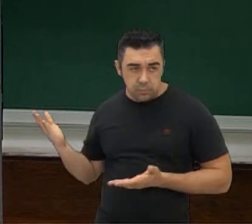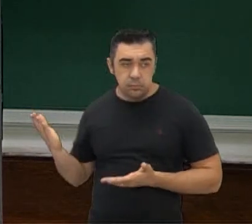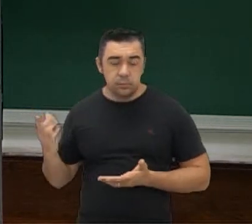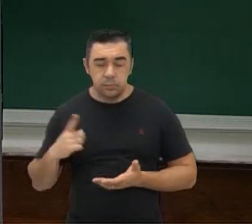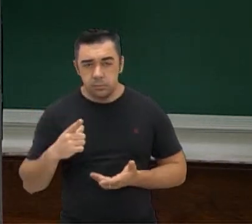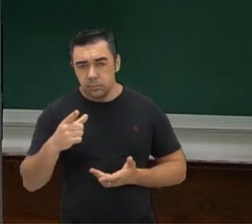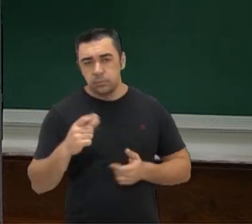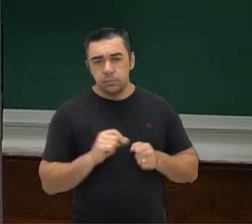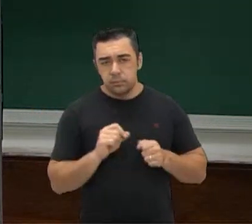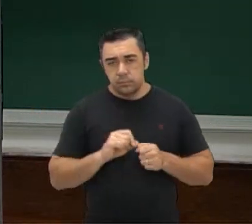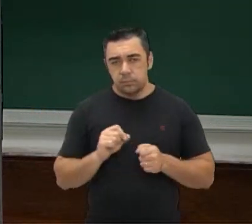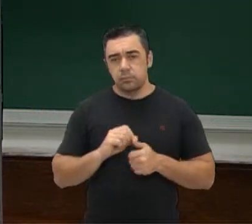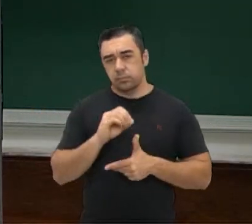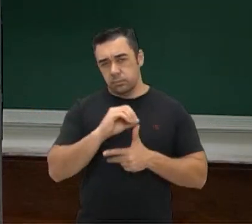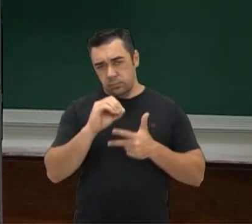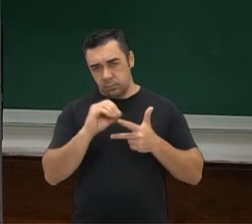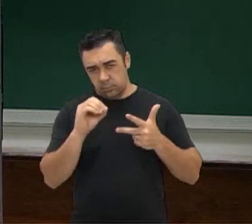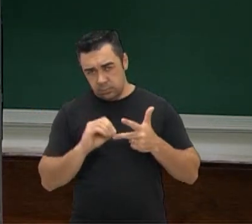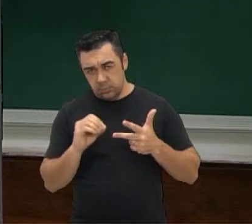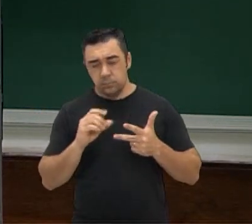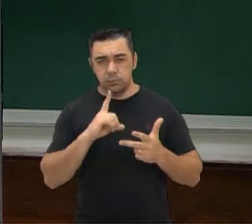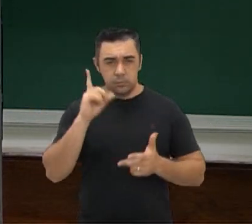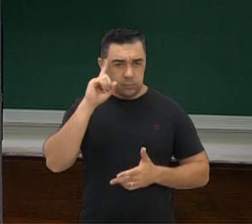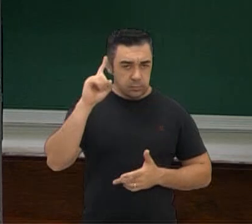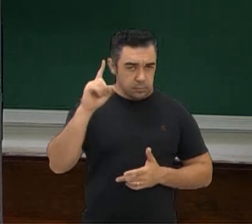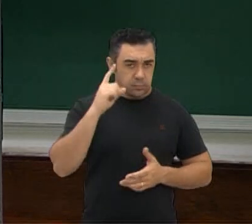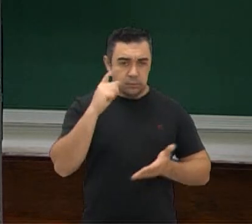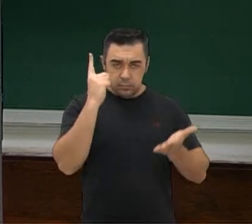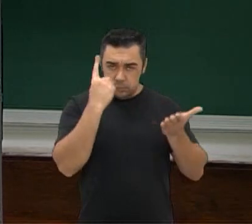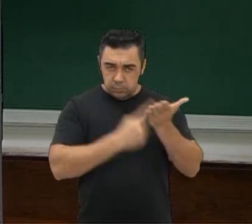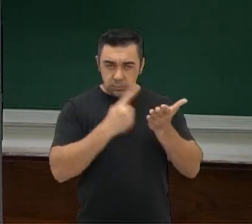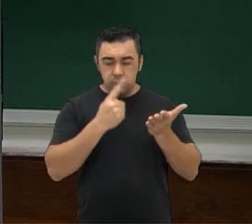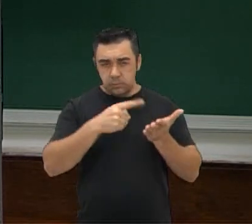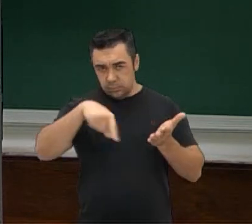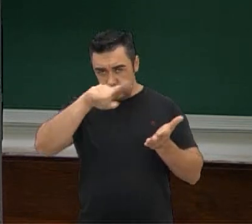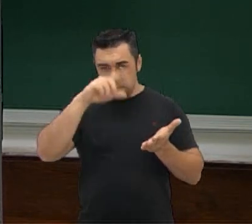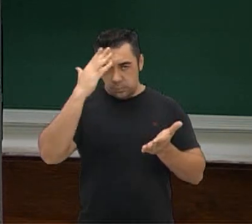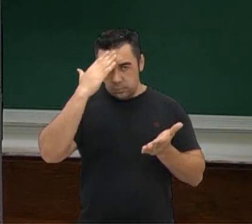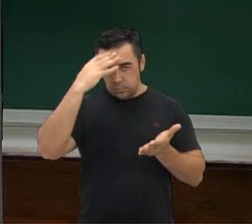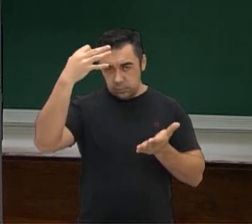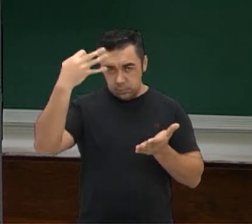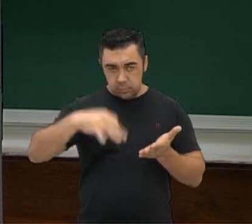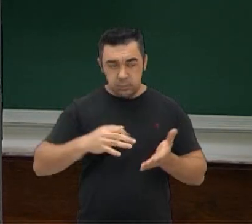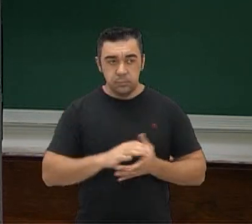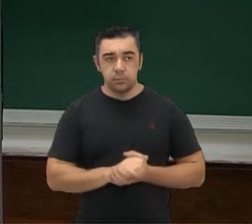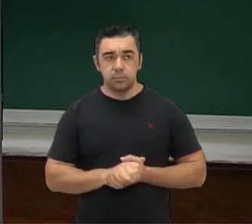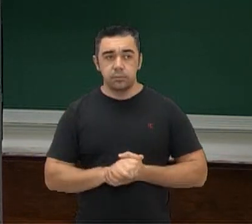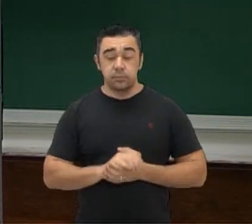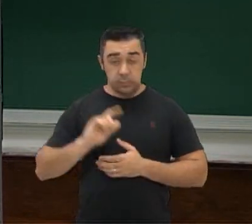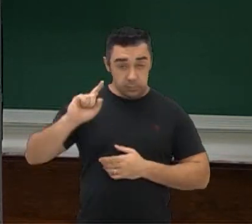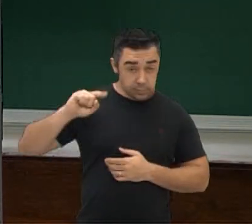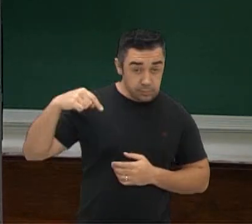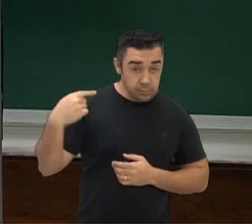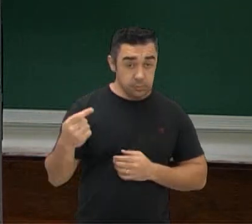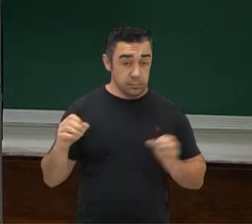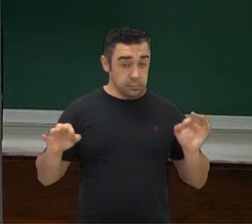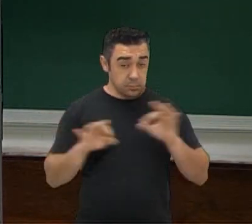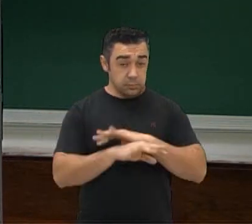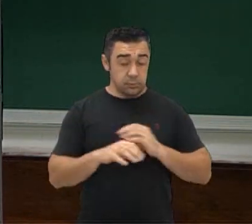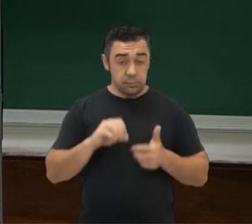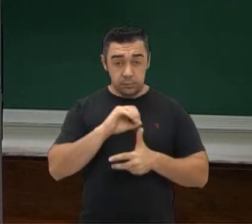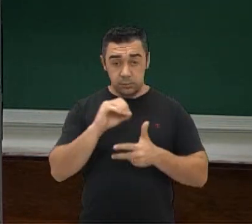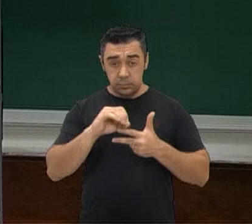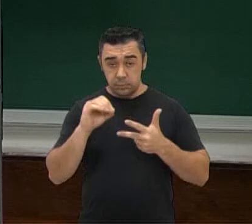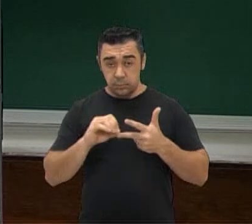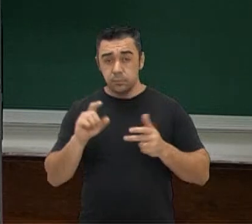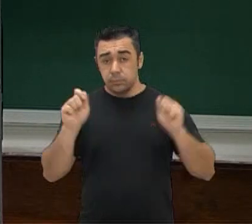fazer o Enem, né? Que daí eles estão marcando a data, né? Então, aí vocês vão ficar sabendo a data bem certinho ainda. Depois que você faz o Enem, você pode usar